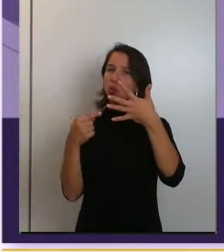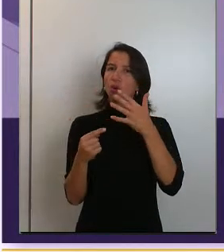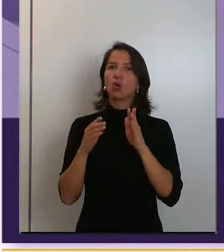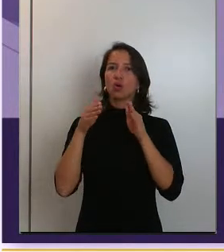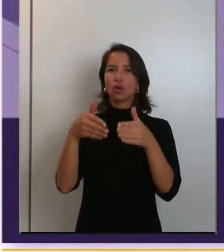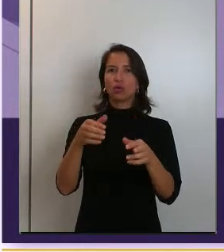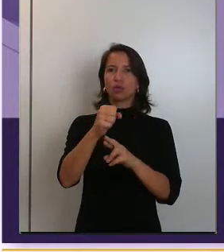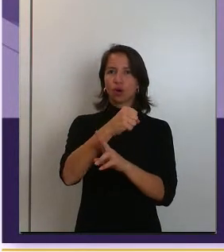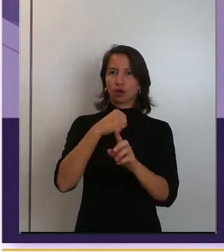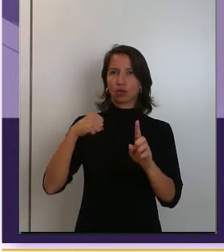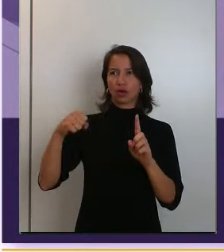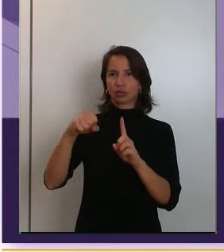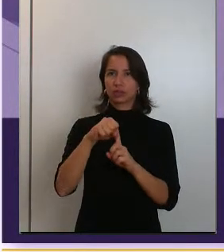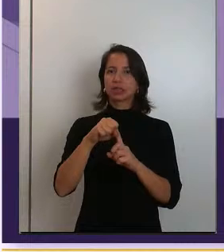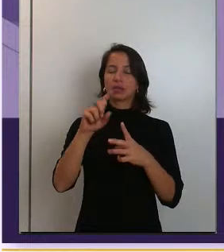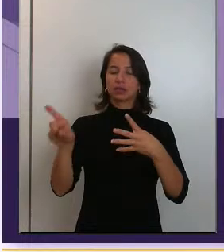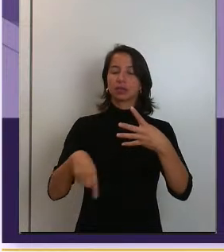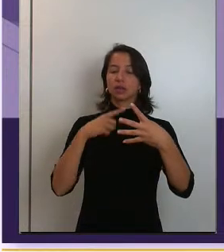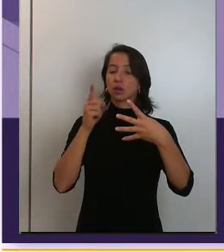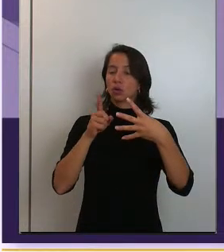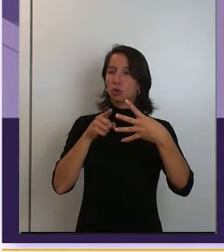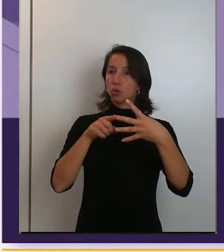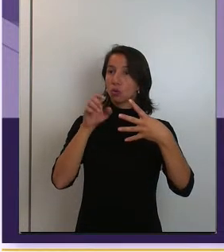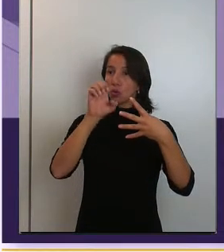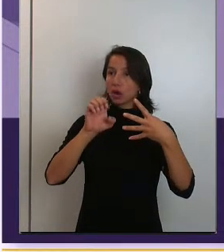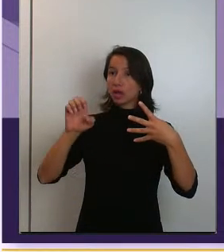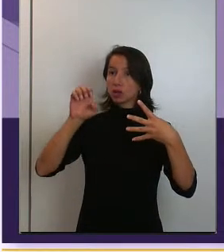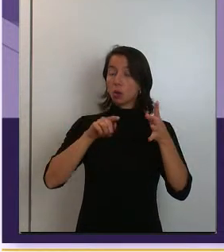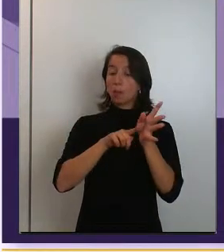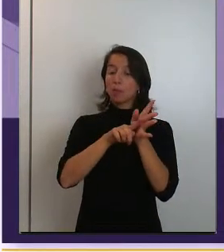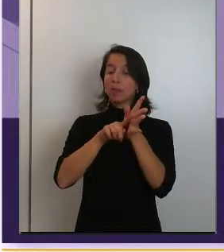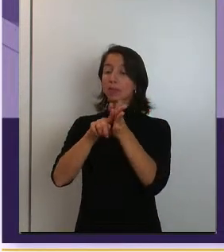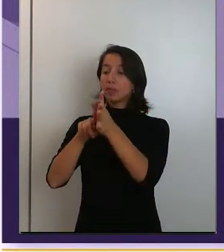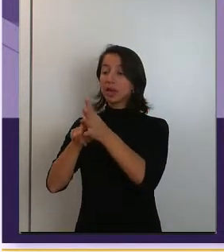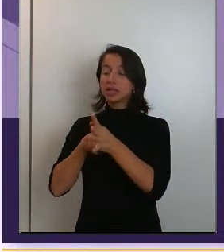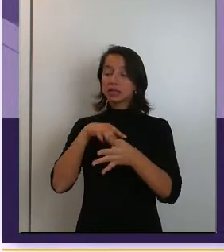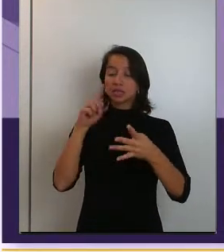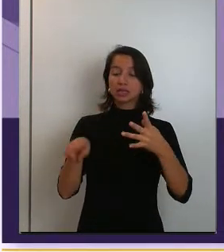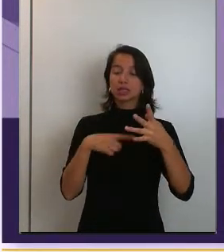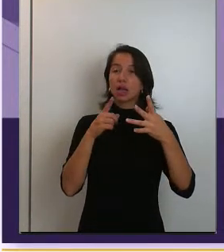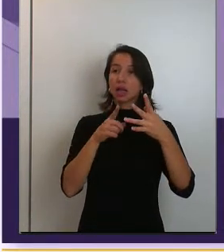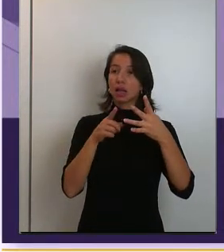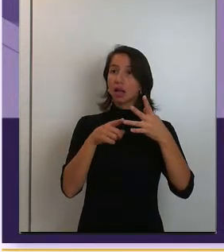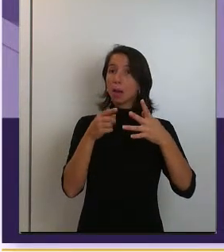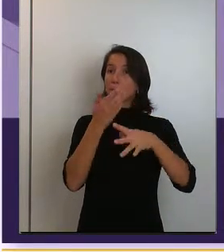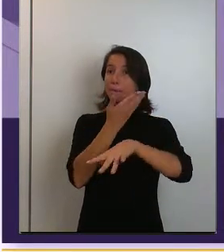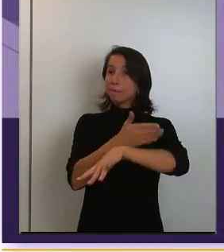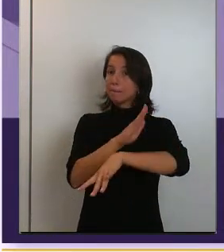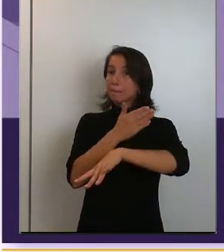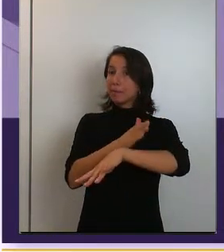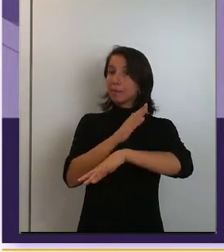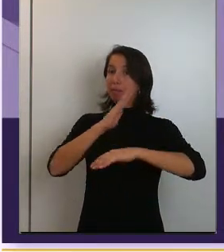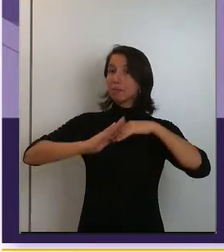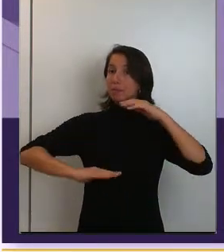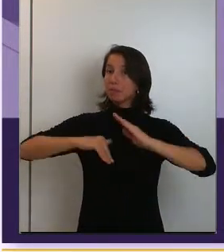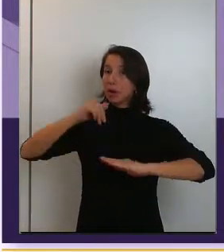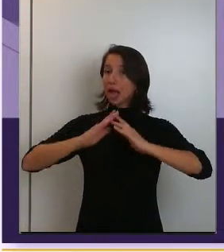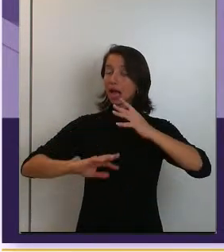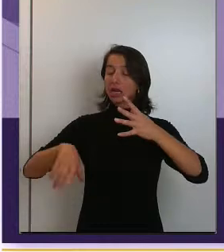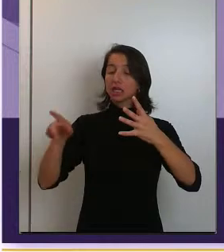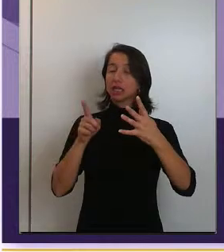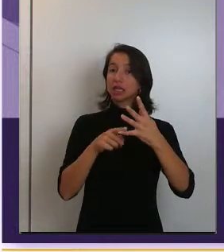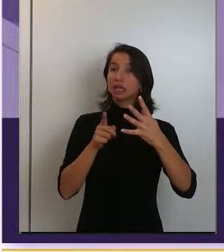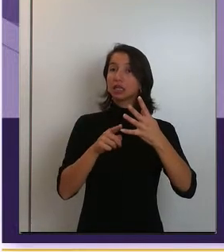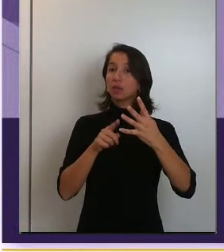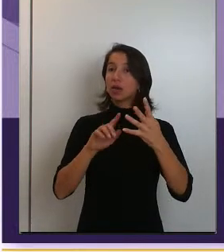às pesquisas, um eixo relacionado às boas práticas e um eixo relacionado ao diálogo com o executivo legislativo, que